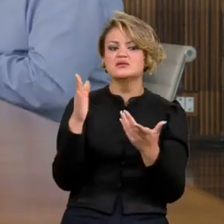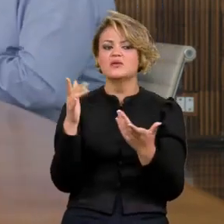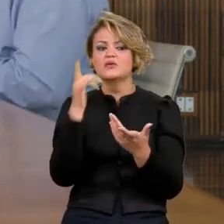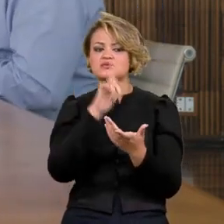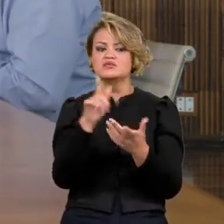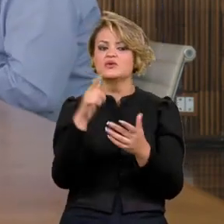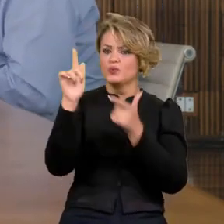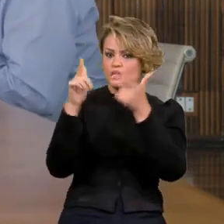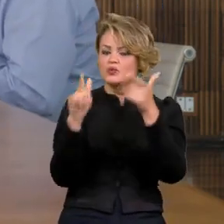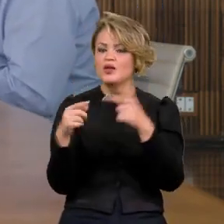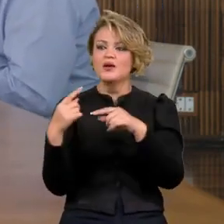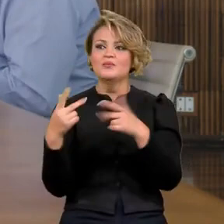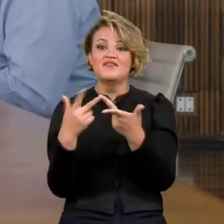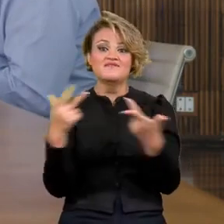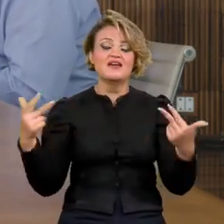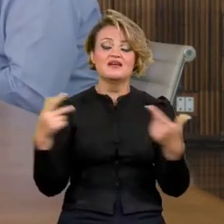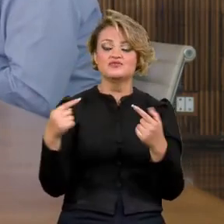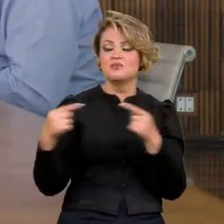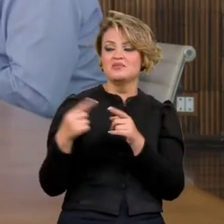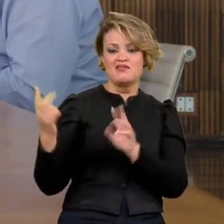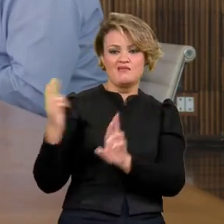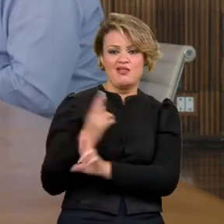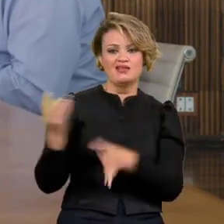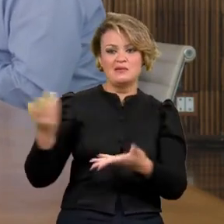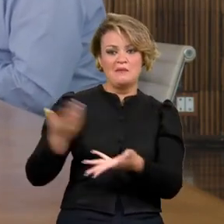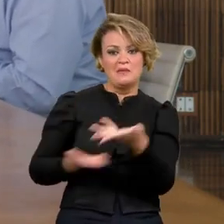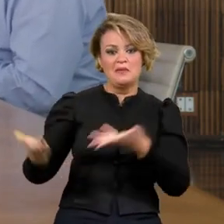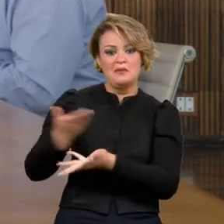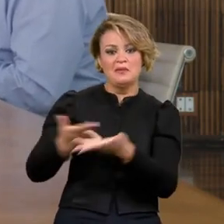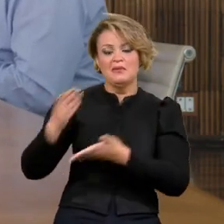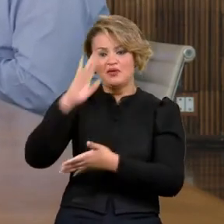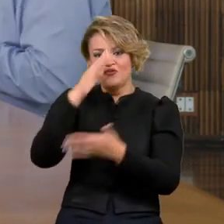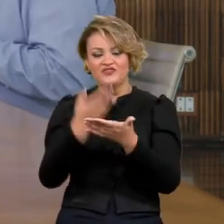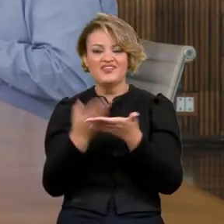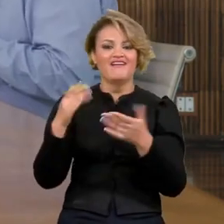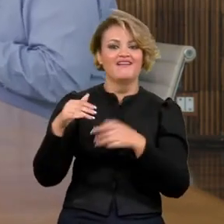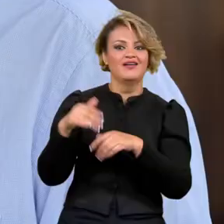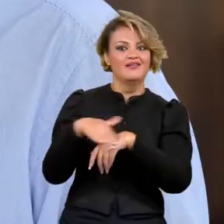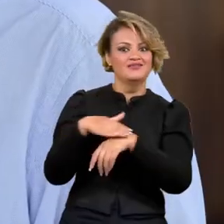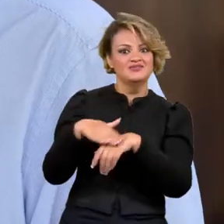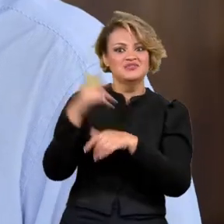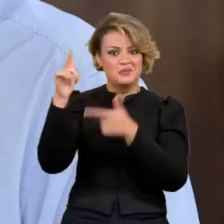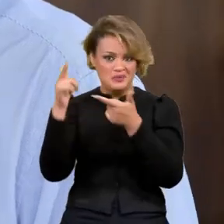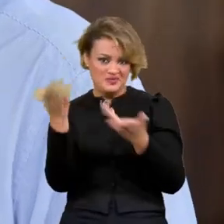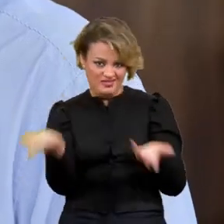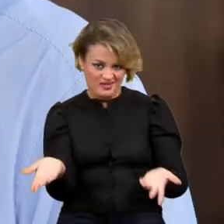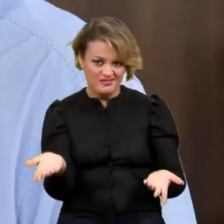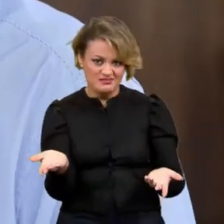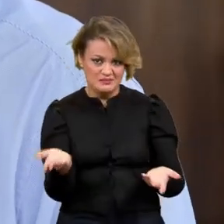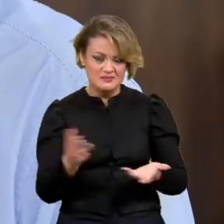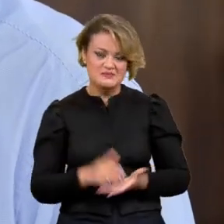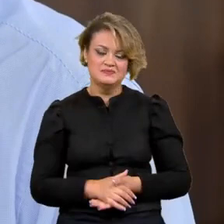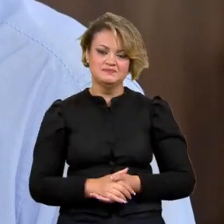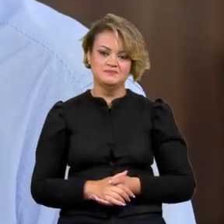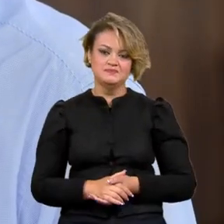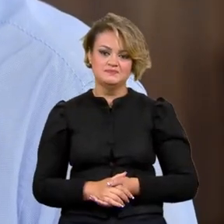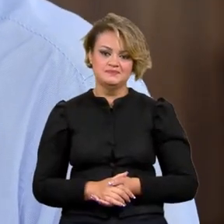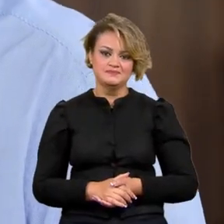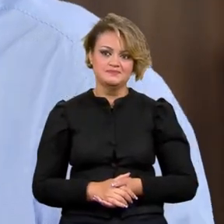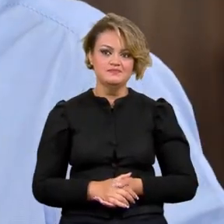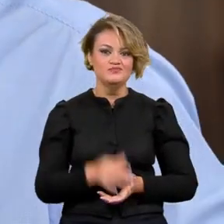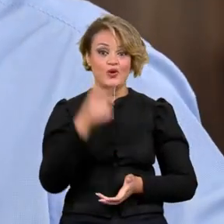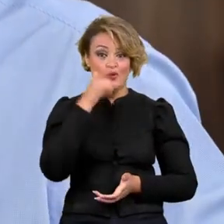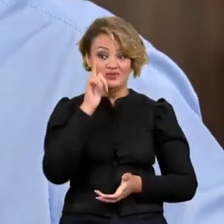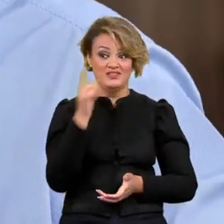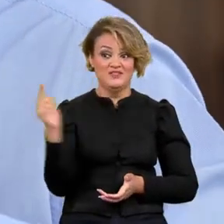essa coisa de confiança às vezes encontro com os empresários que o Senhor tem tem feito também olha Onde tiver aqui a presidente da Comissão da União Europeia